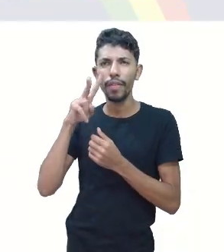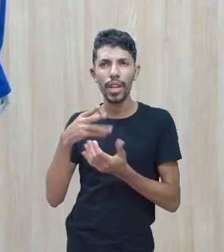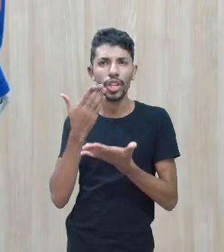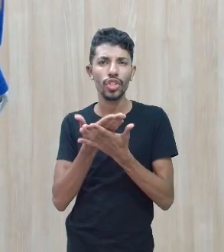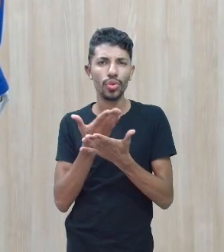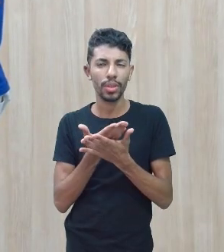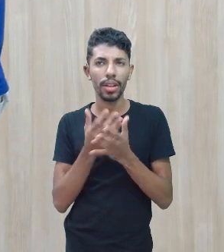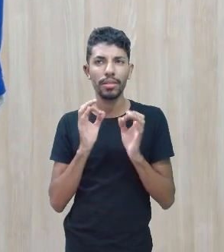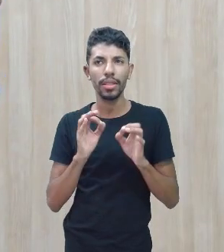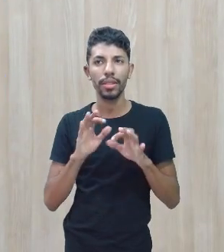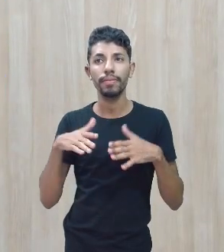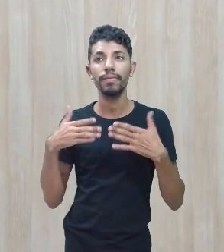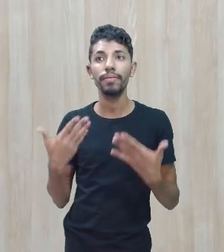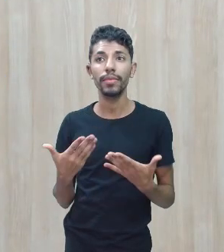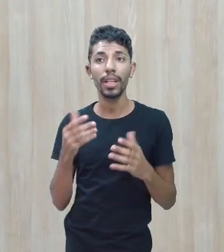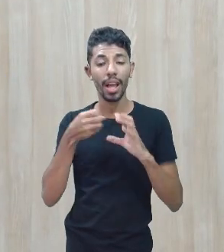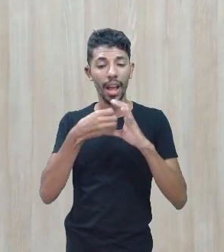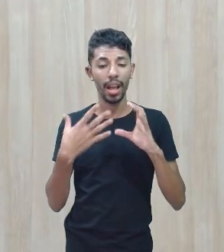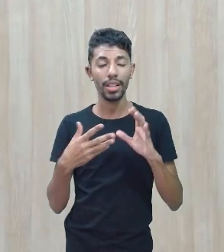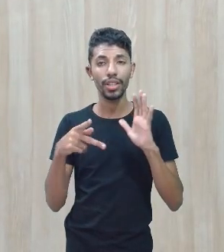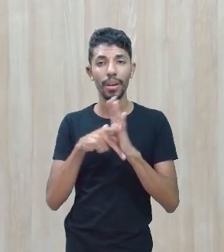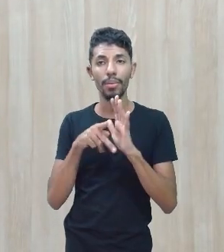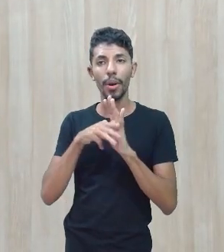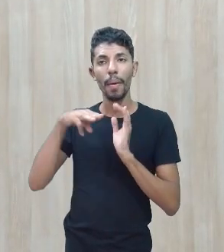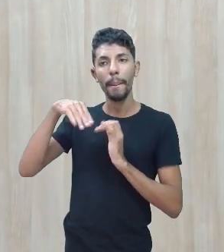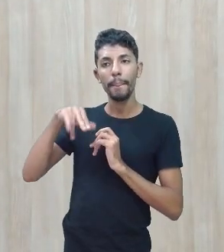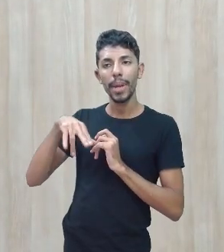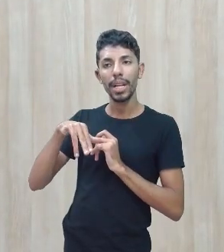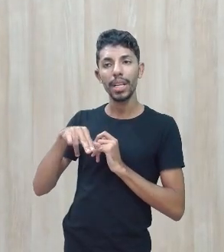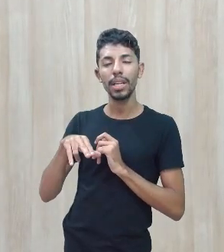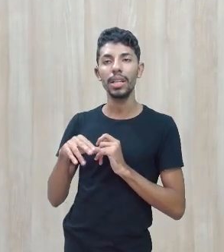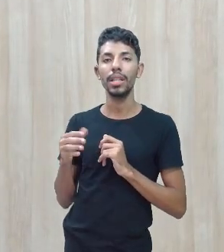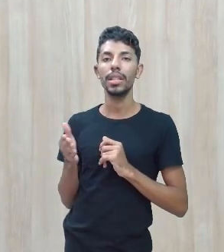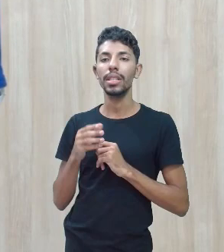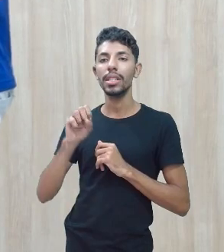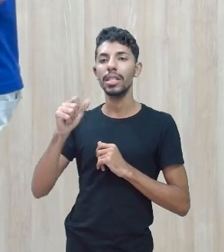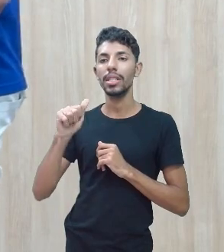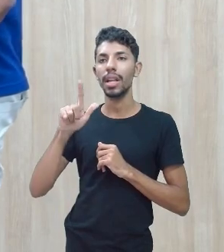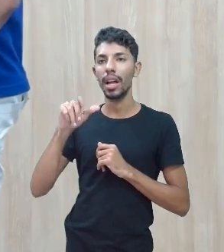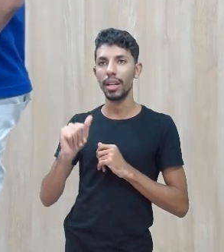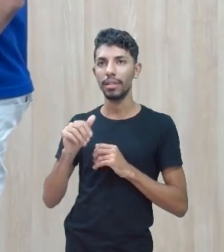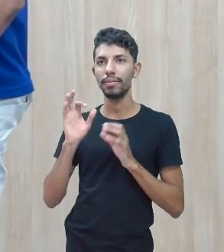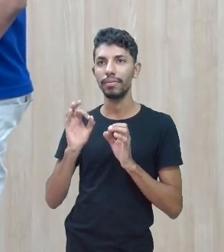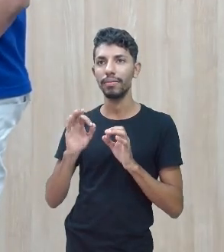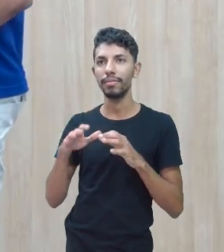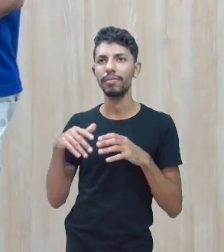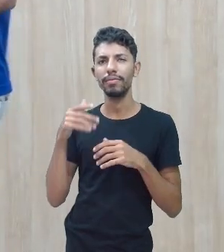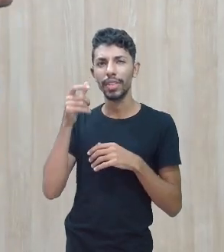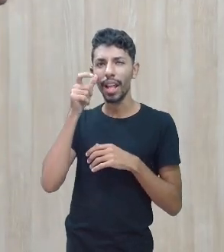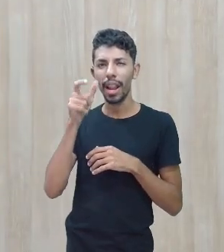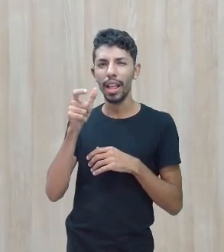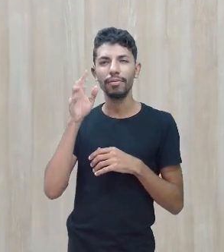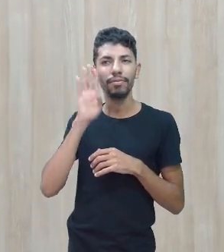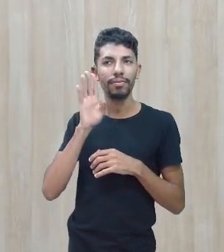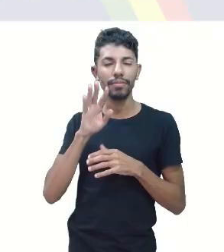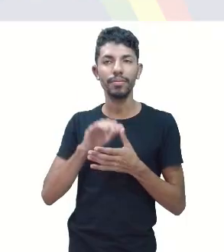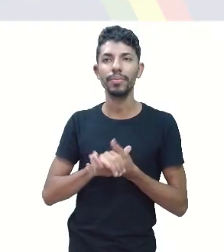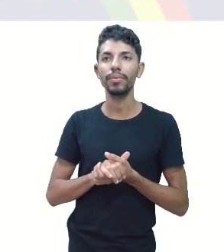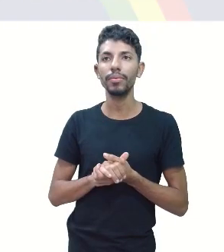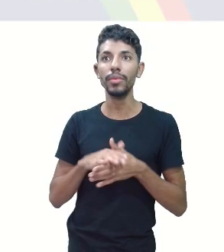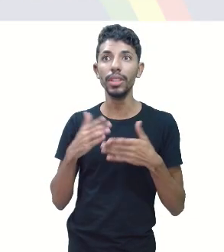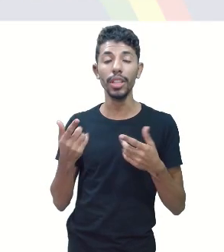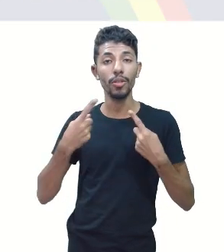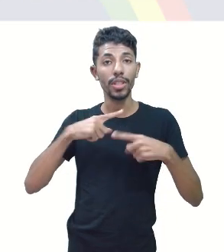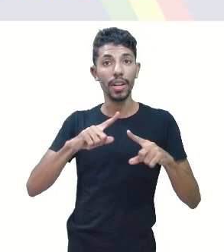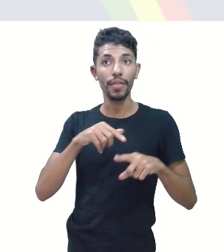Então, essa é a característica da mini saga, tá? Bem bacana essa modalidade, tá bom? Pois bem, ó, desafio para você, produza uma mini